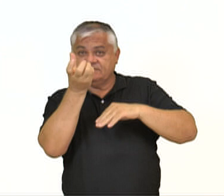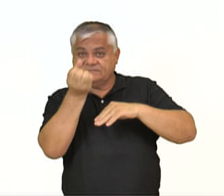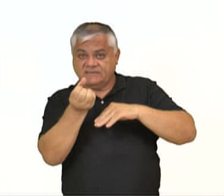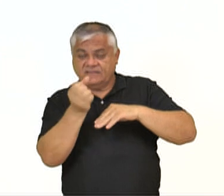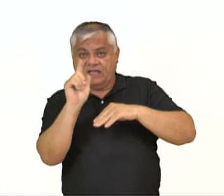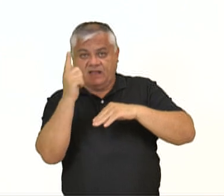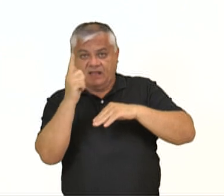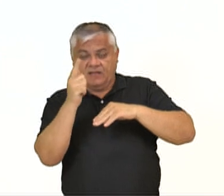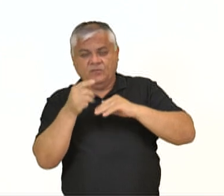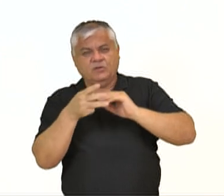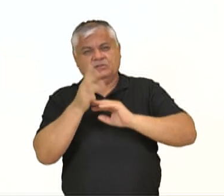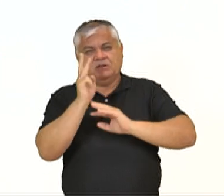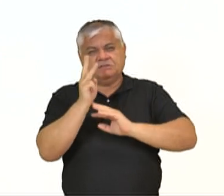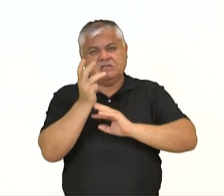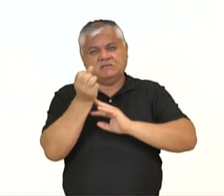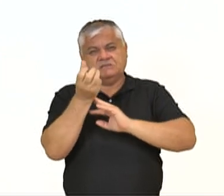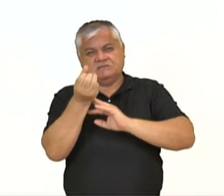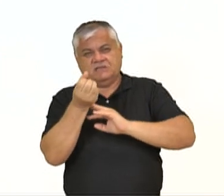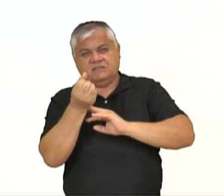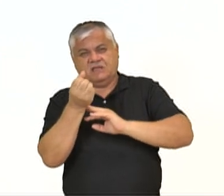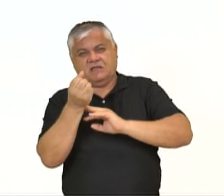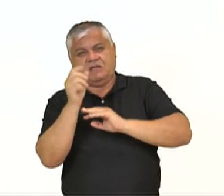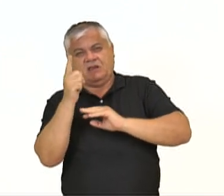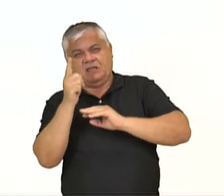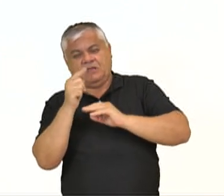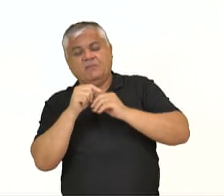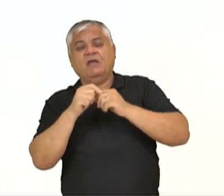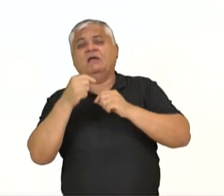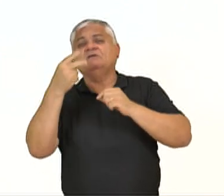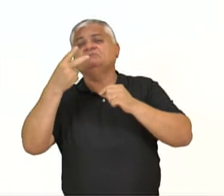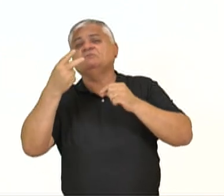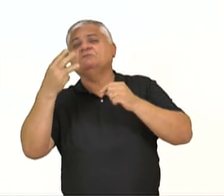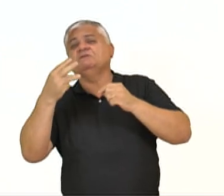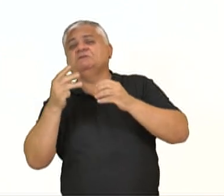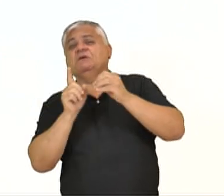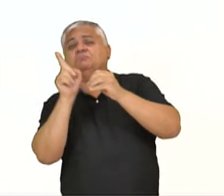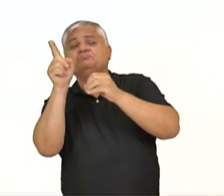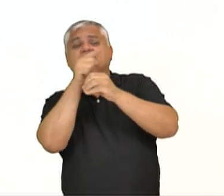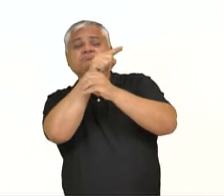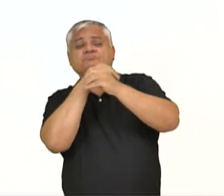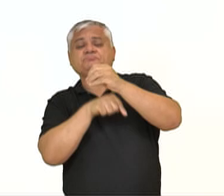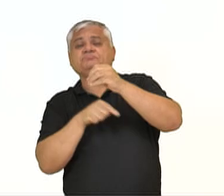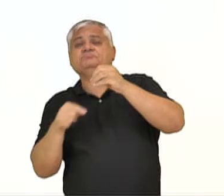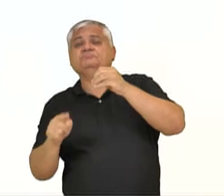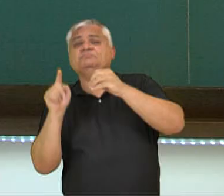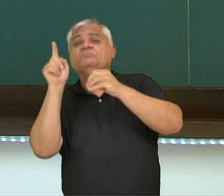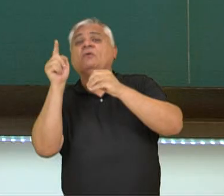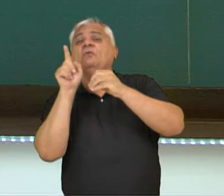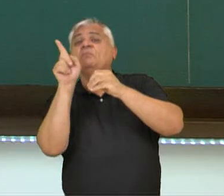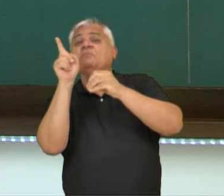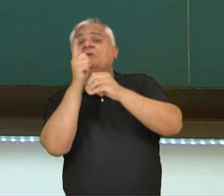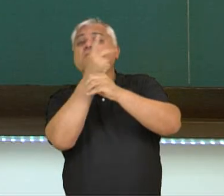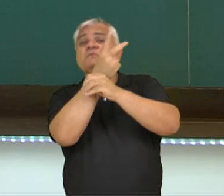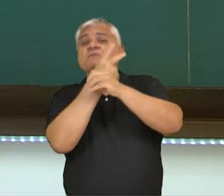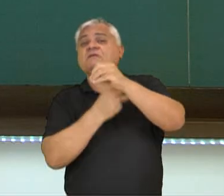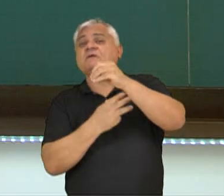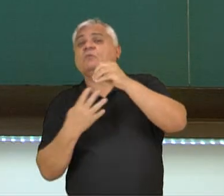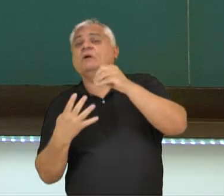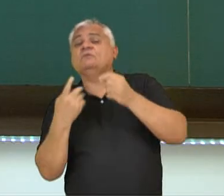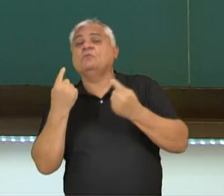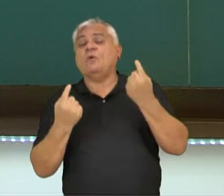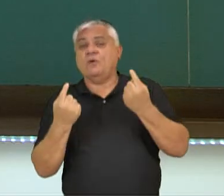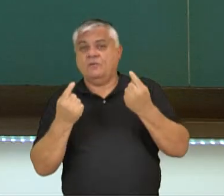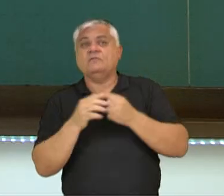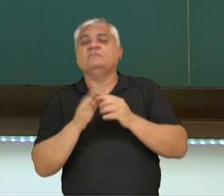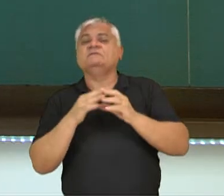ele vai ser entre 360 graus, mas ele vai ser segundo, terceiro ou quarto quadrante, se ele estiver entre esses quadrantes, nós temos que fazer